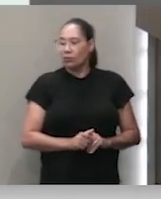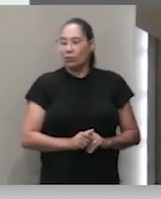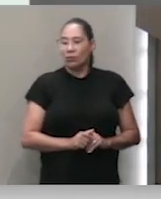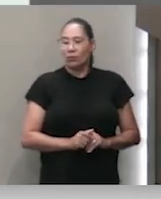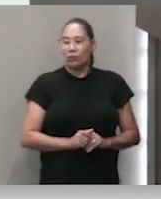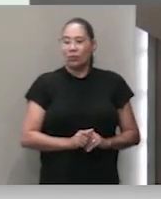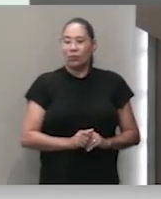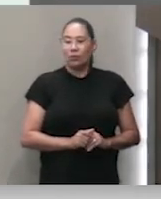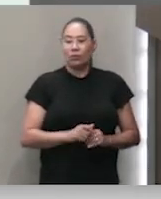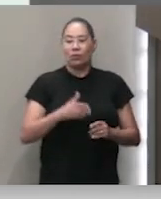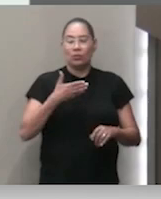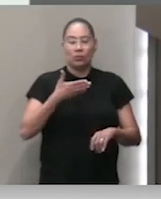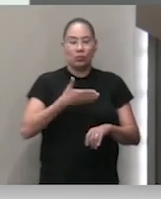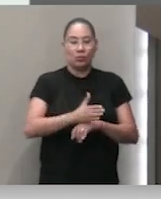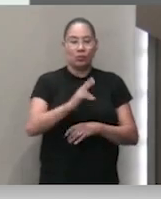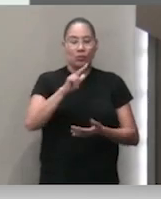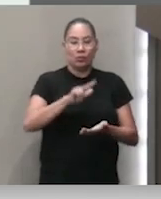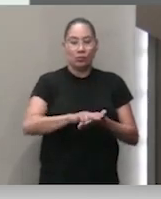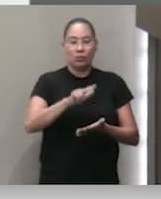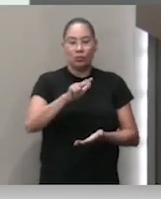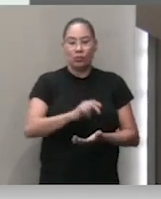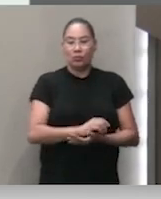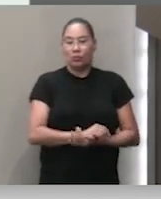Moção aprovada.